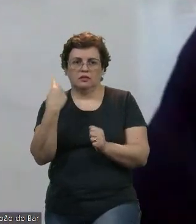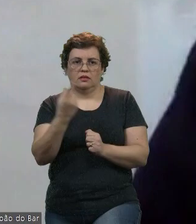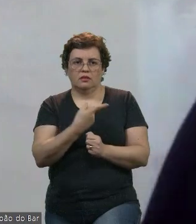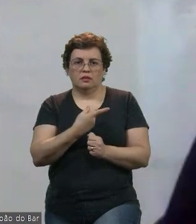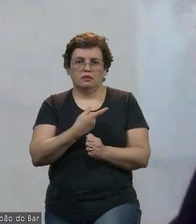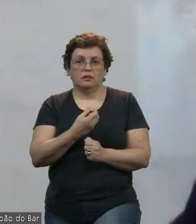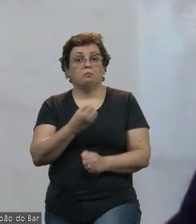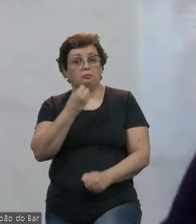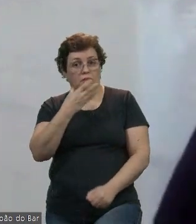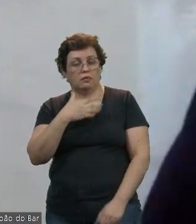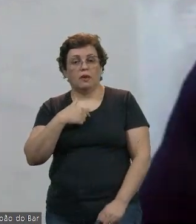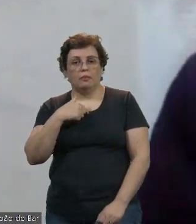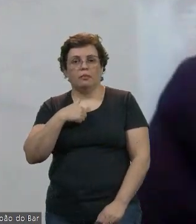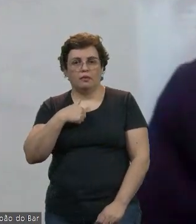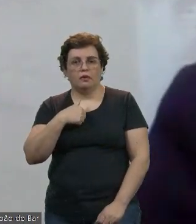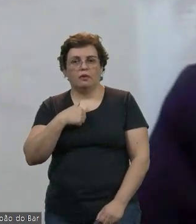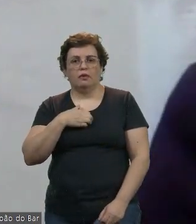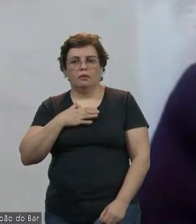Essa é a minha pergunta.